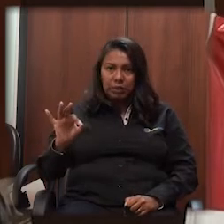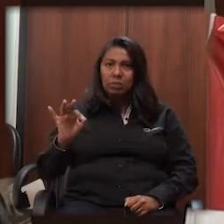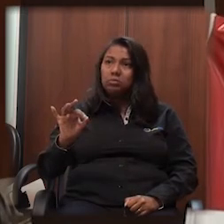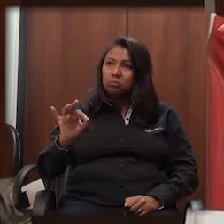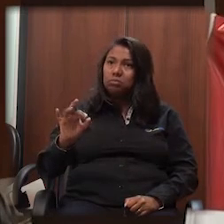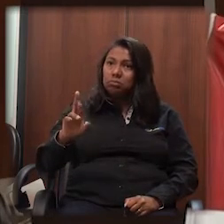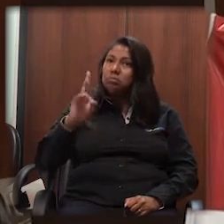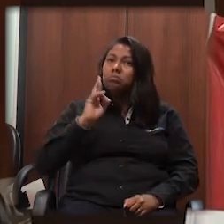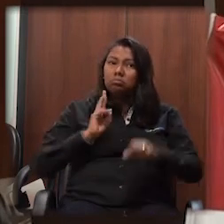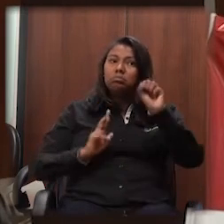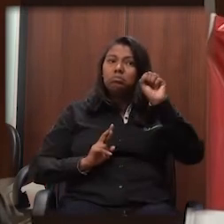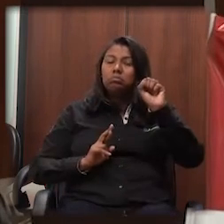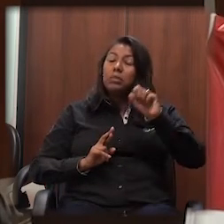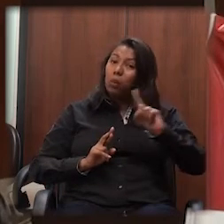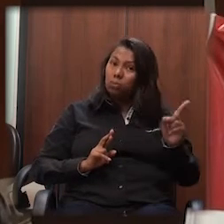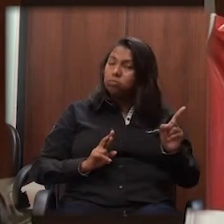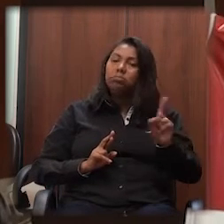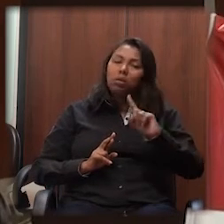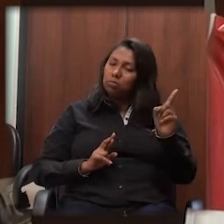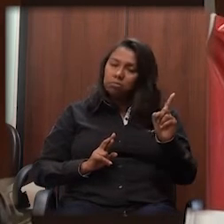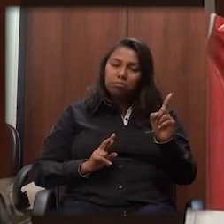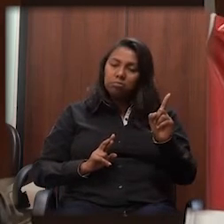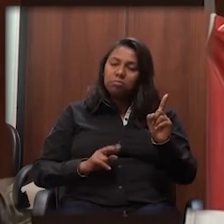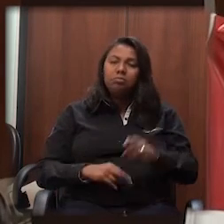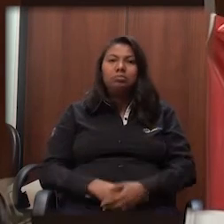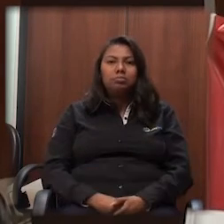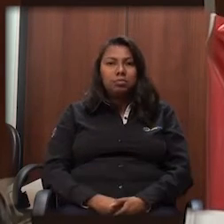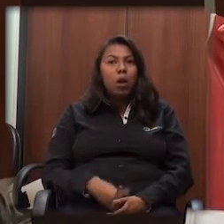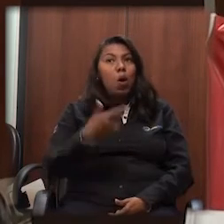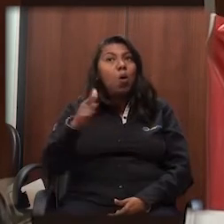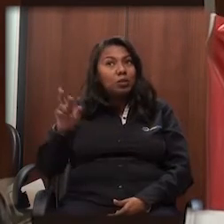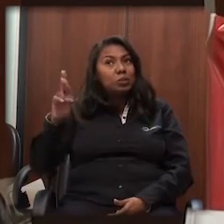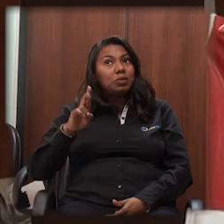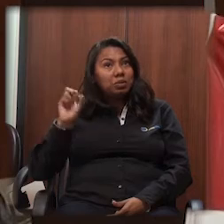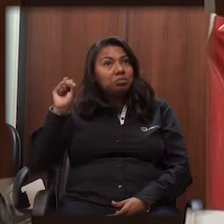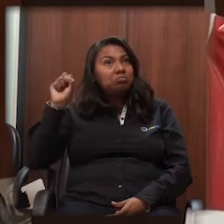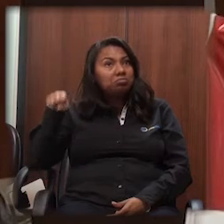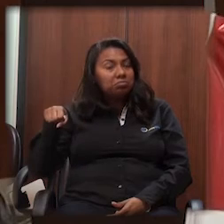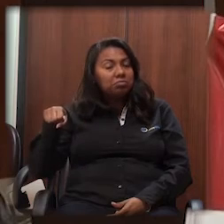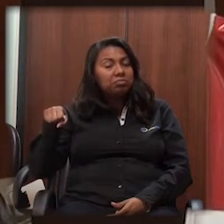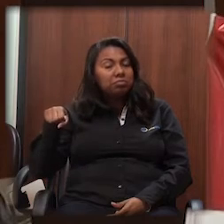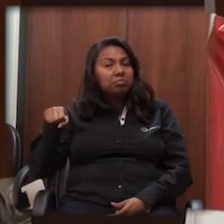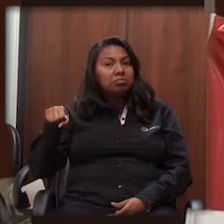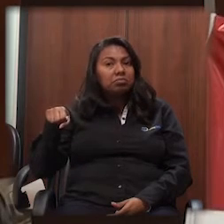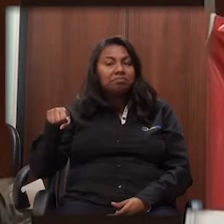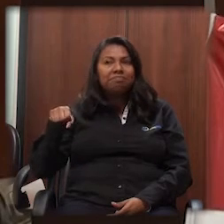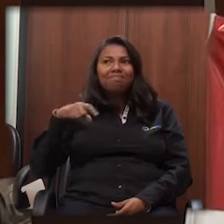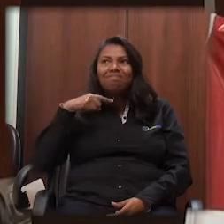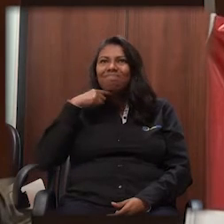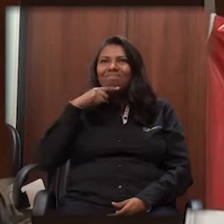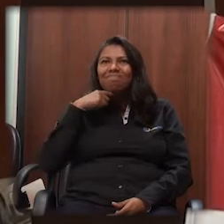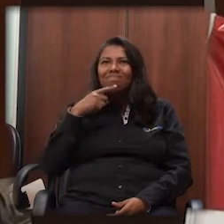respondem que sim, que não, aliás, que não, né? E as que respondem que sim, não